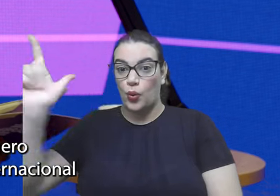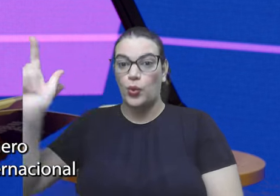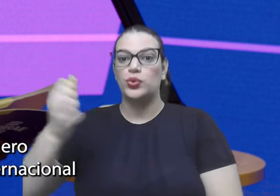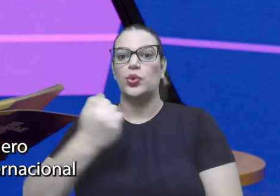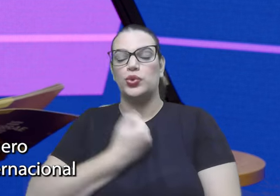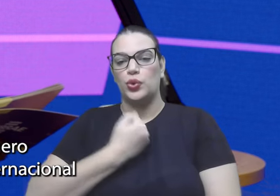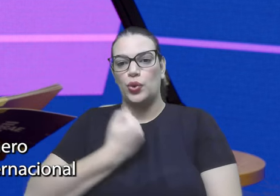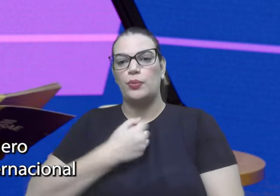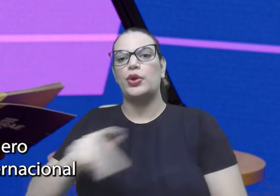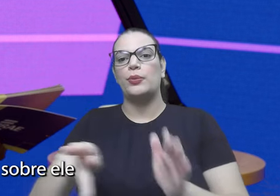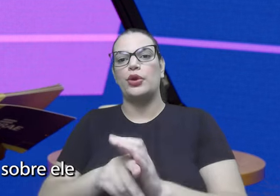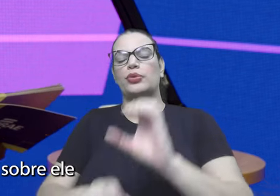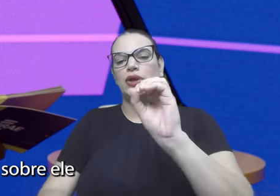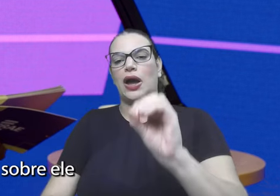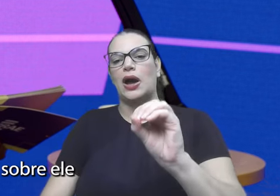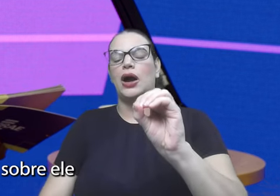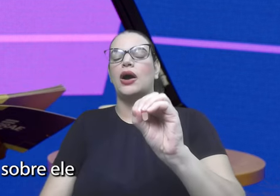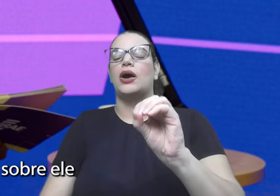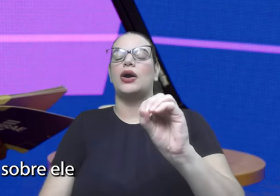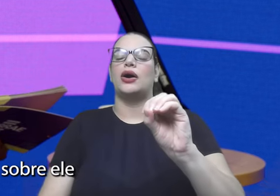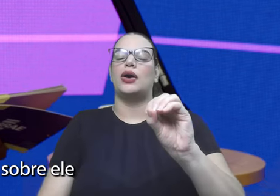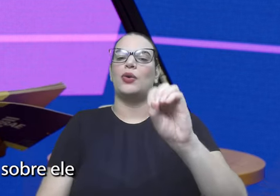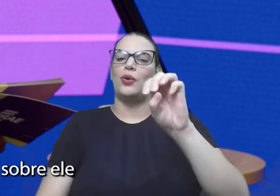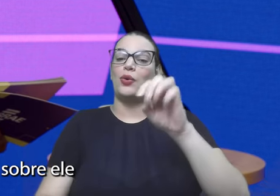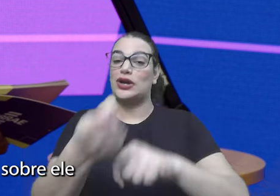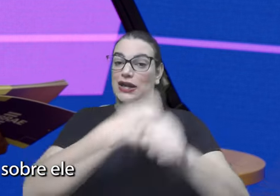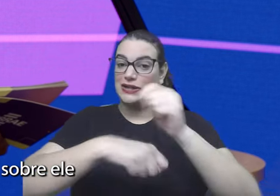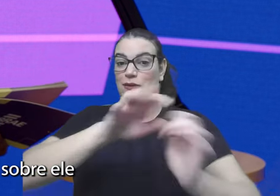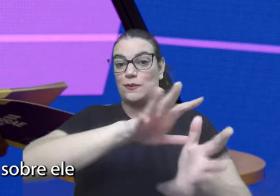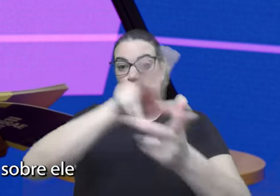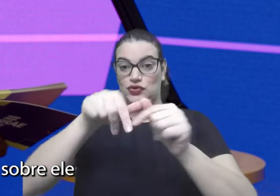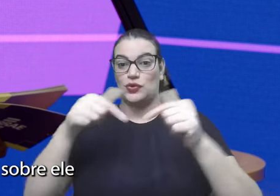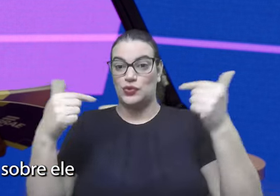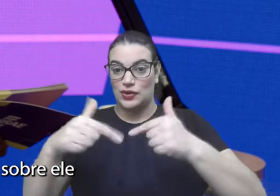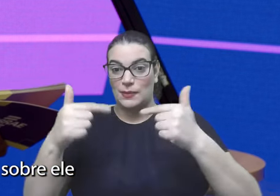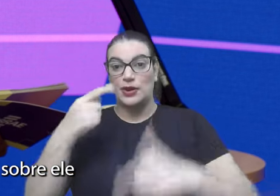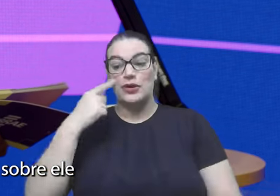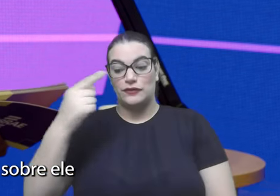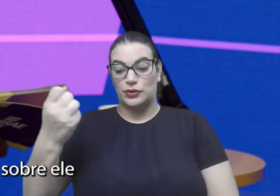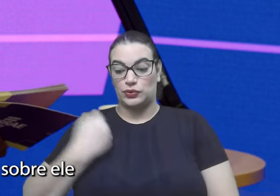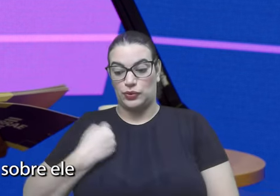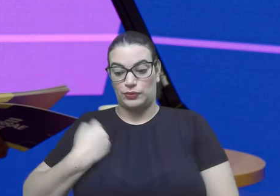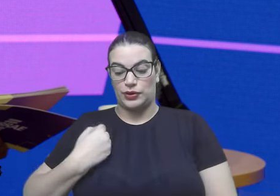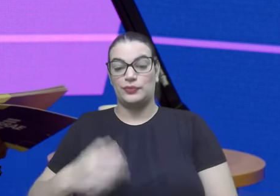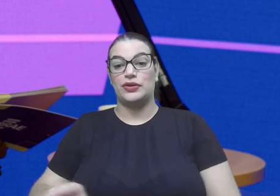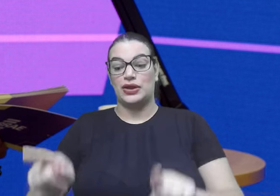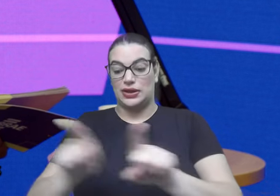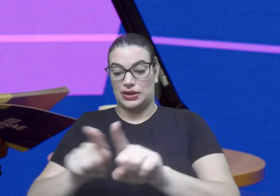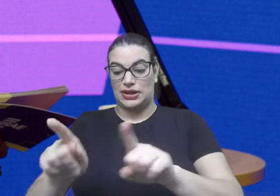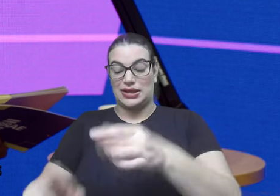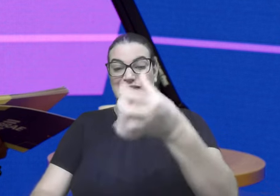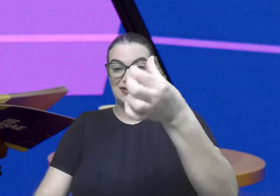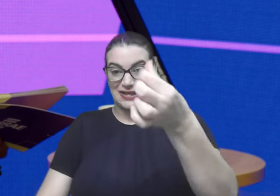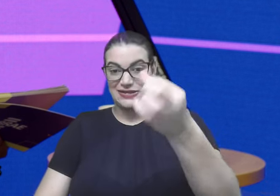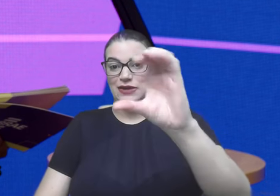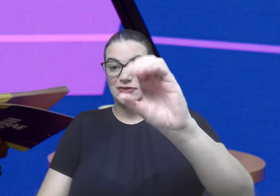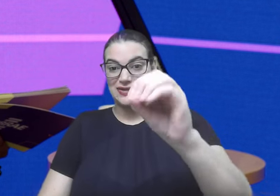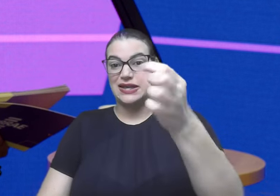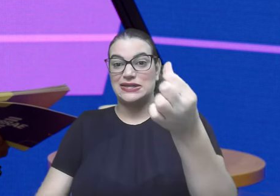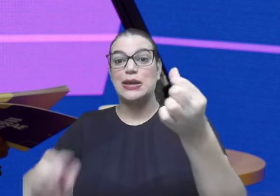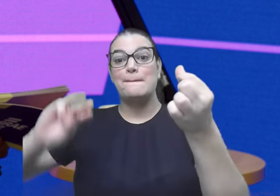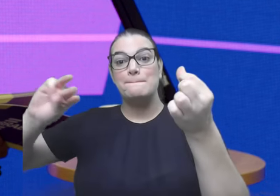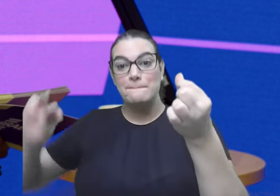também da organização internacional do trabalho pra gente olhar um pouquinho sobre ele 606